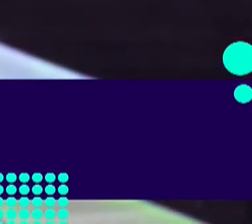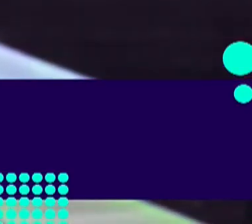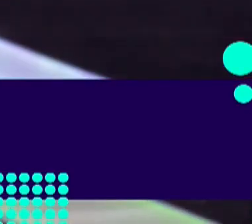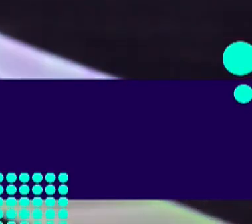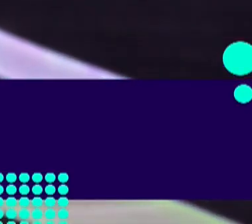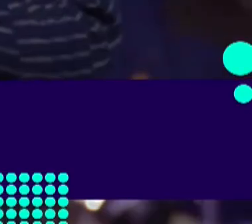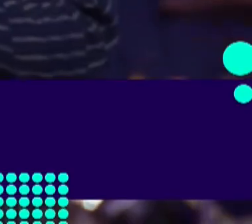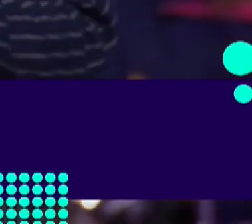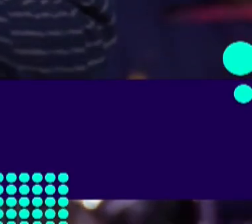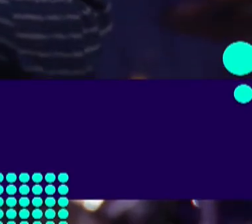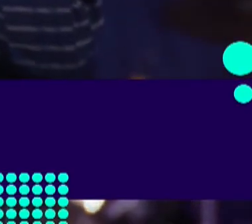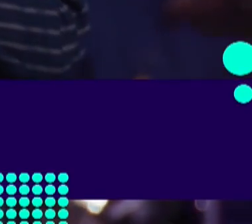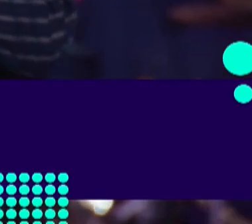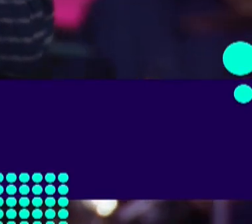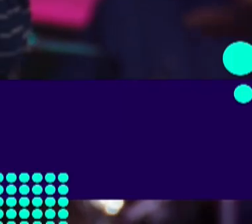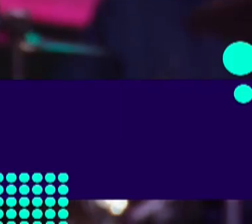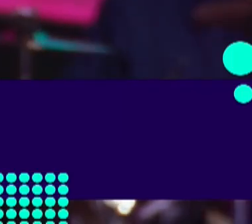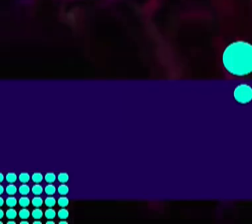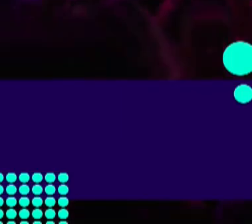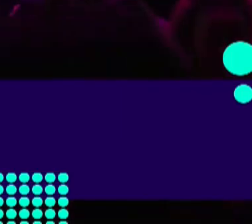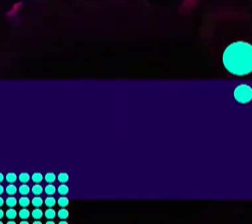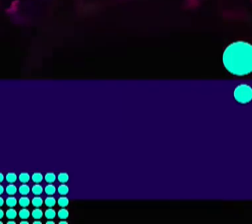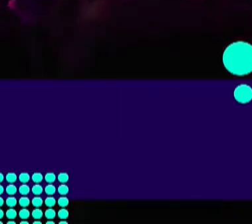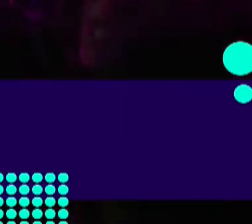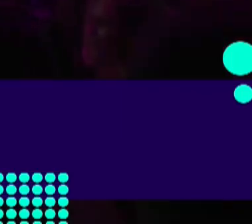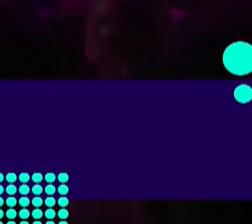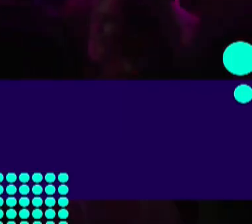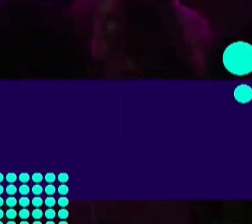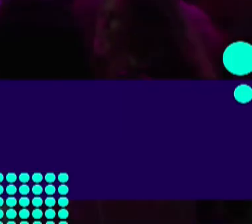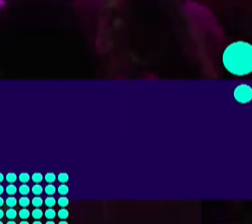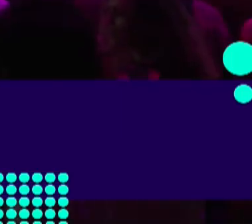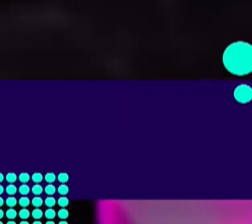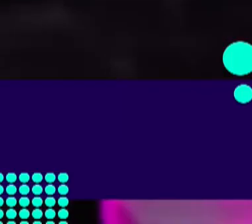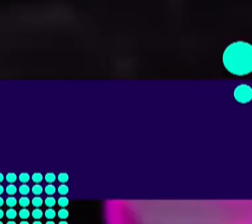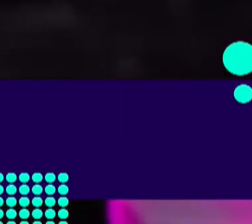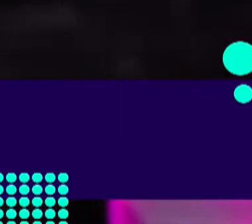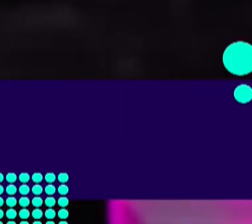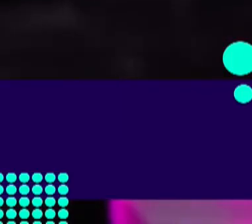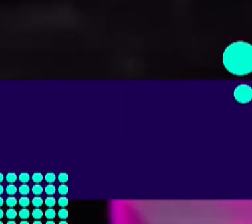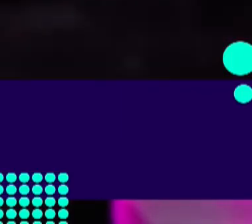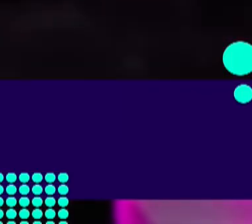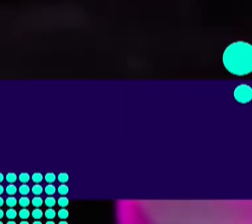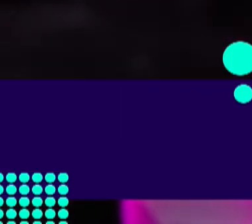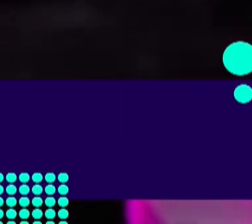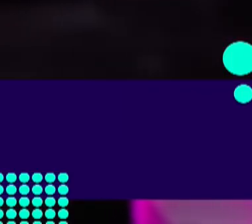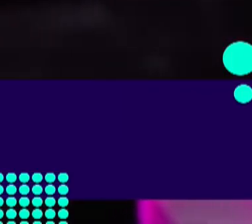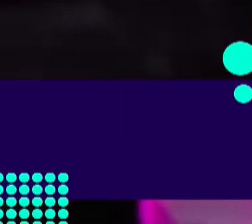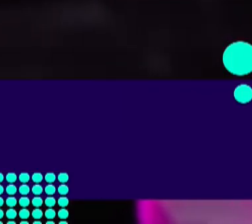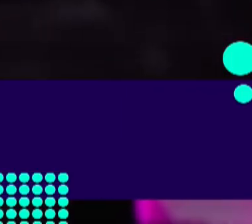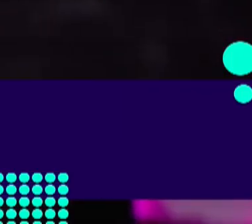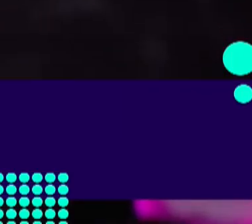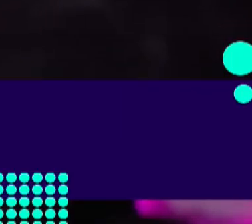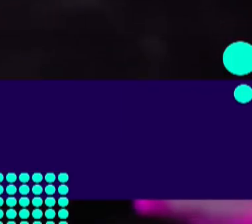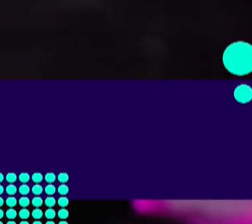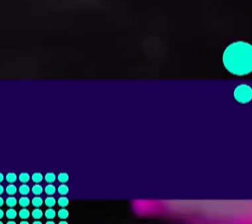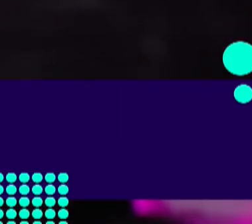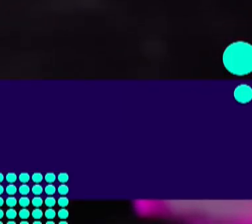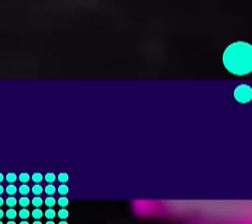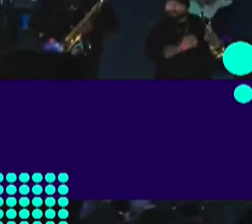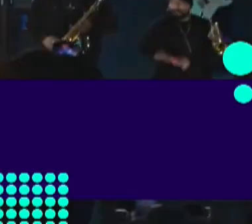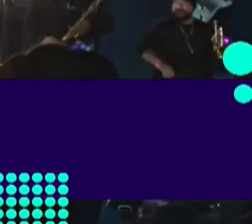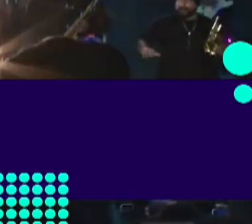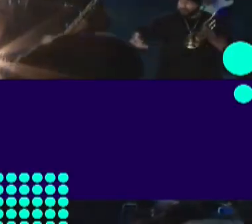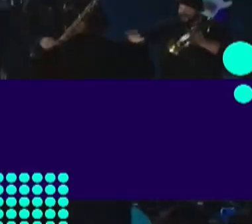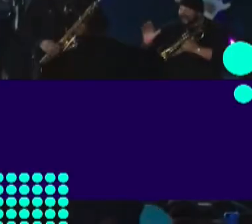Hora de falar de show, porque a Festa do Figo de Valinhos tem nesta sexta-feira a apresentação do pagode de Jeito